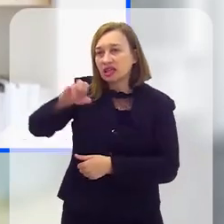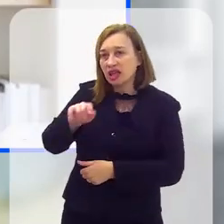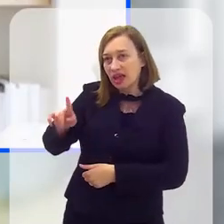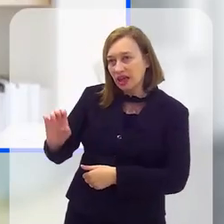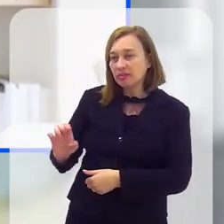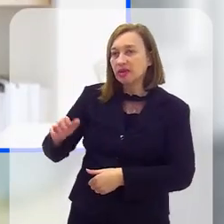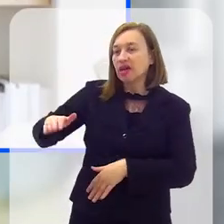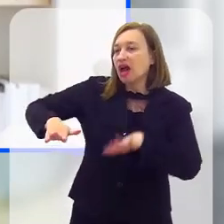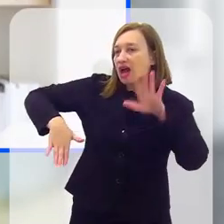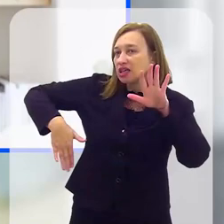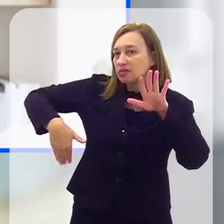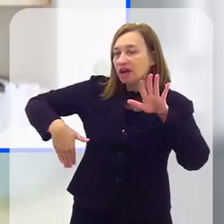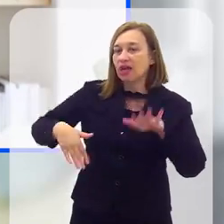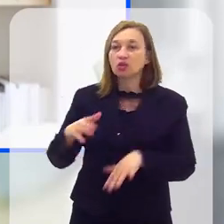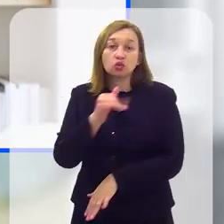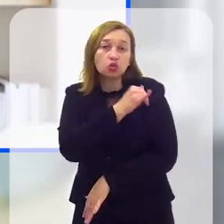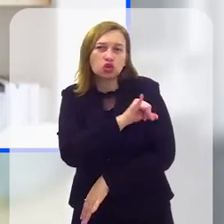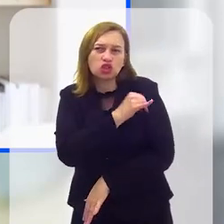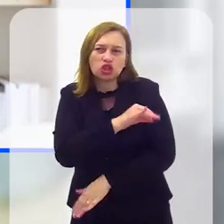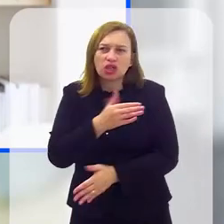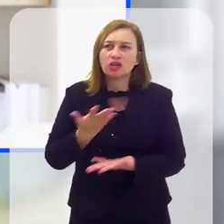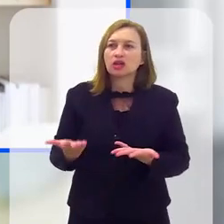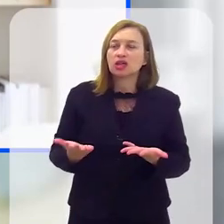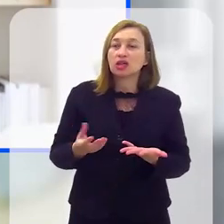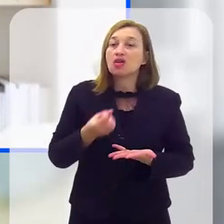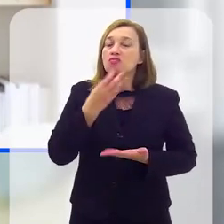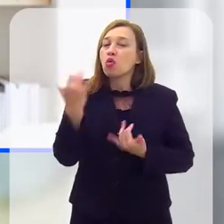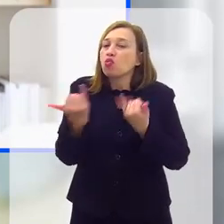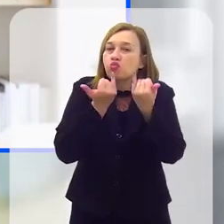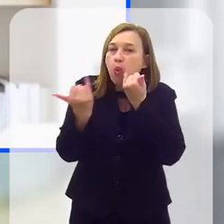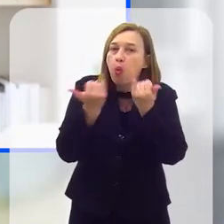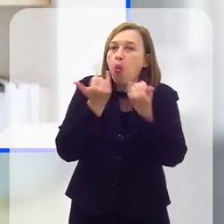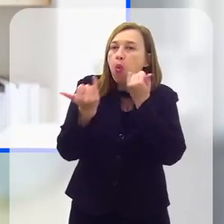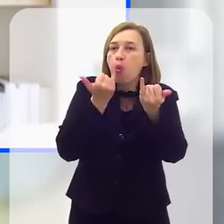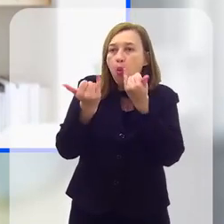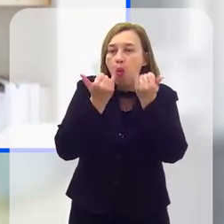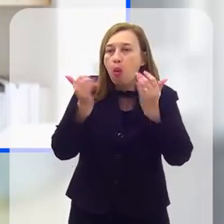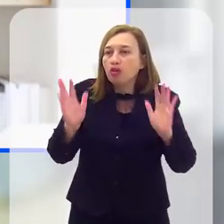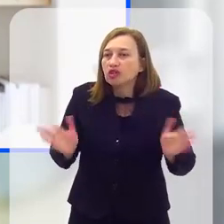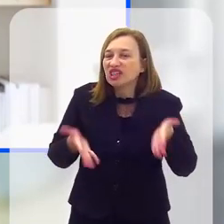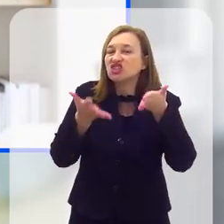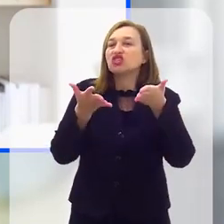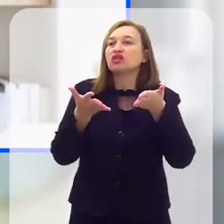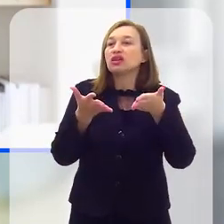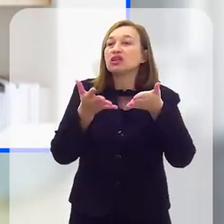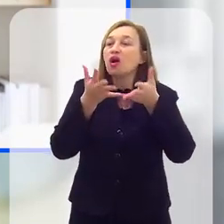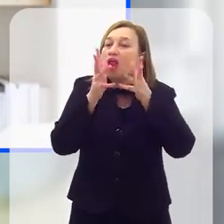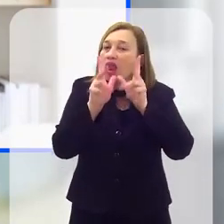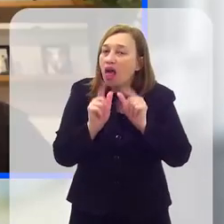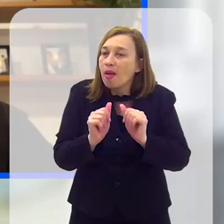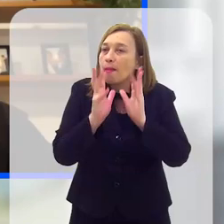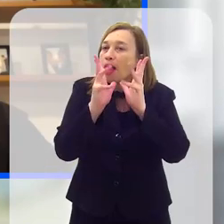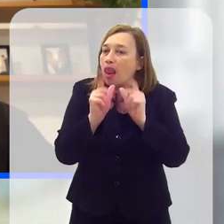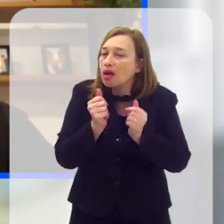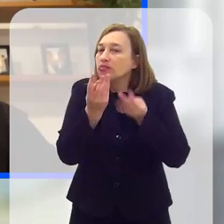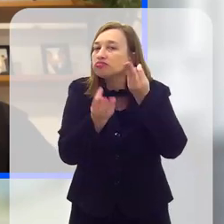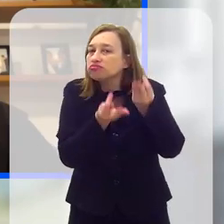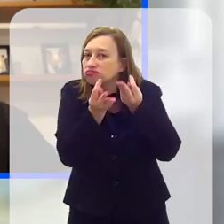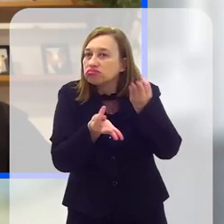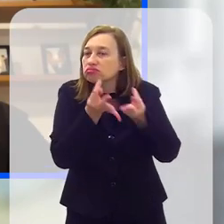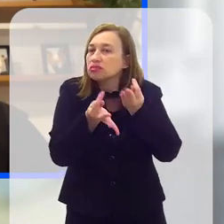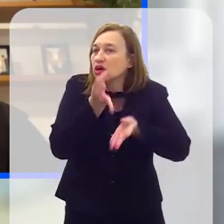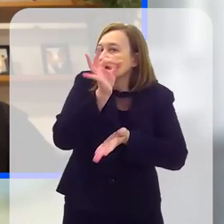questão das praias do Rio de Janeiro, que começam a, enfim, a gente ter boas notícias no sentido de que estão